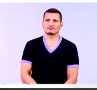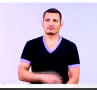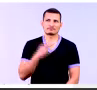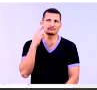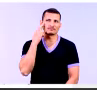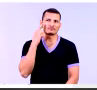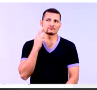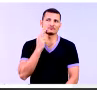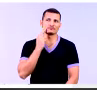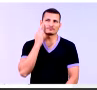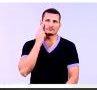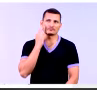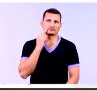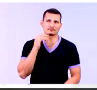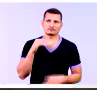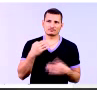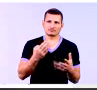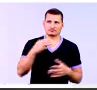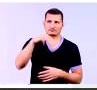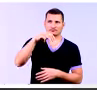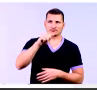Rondônia. Então, Maria do Carmo,